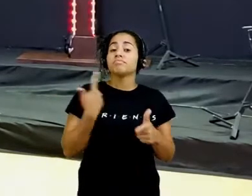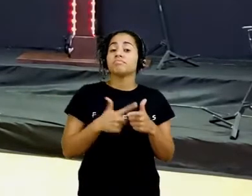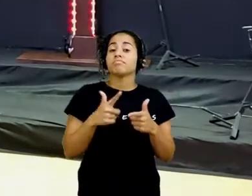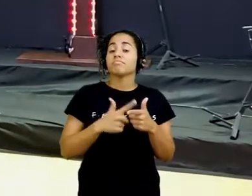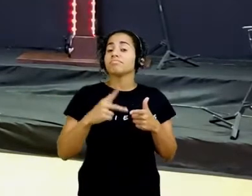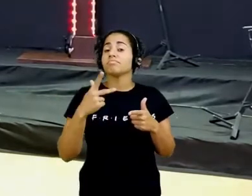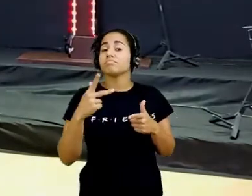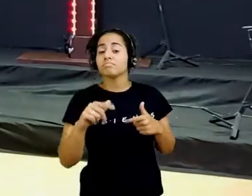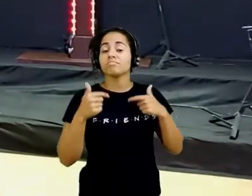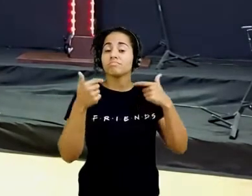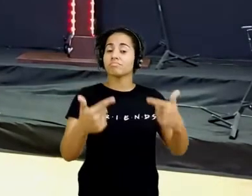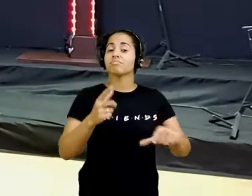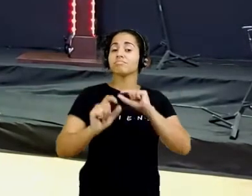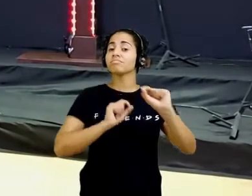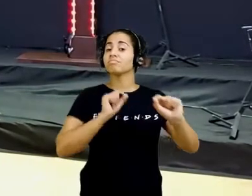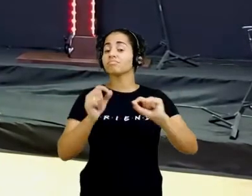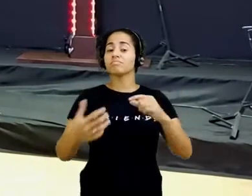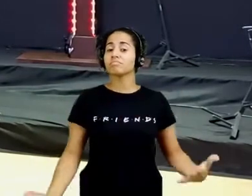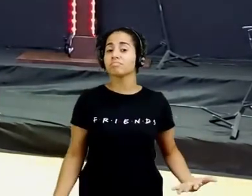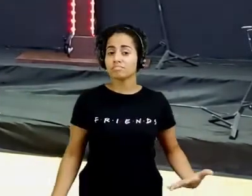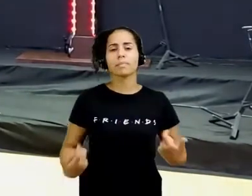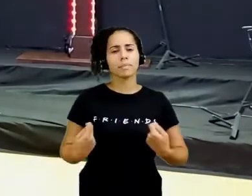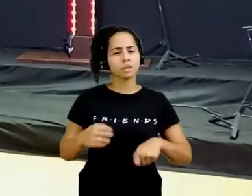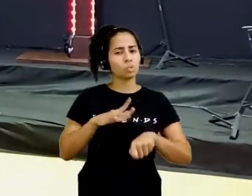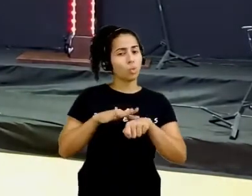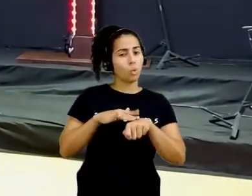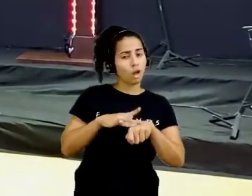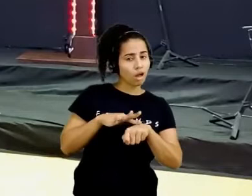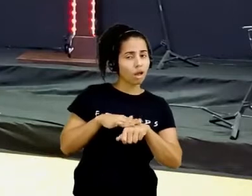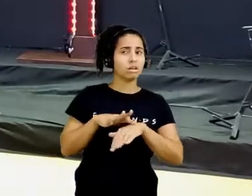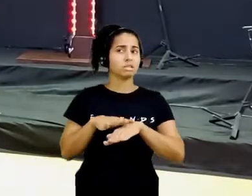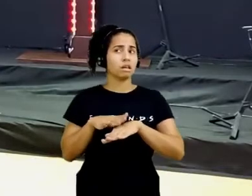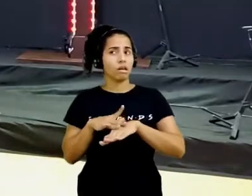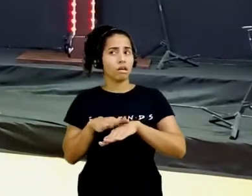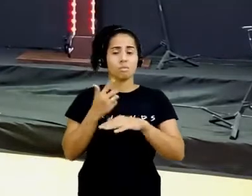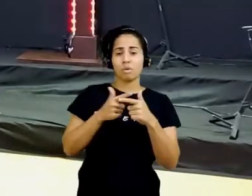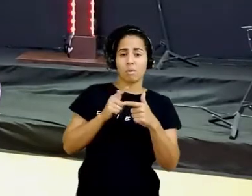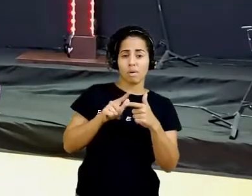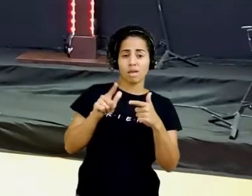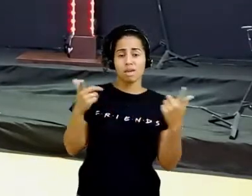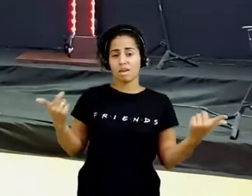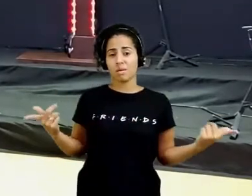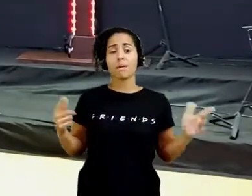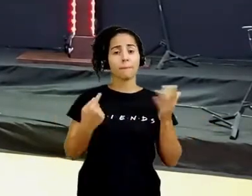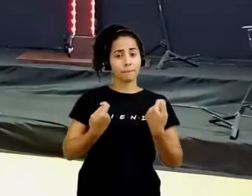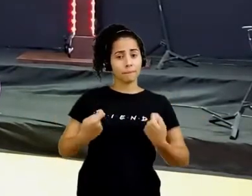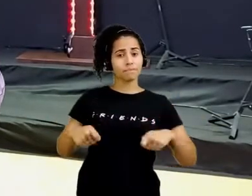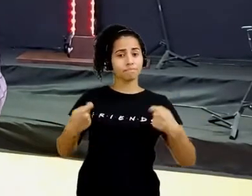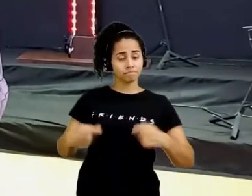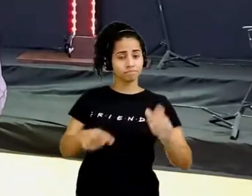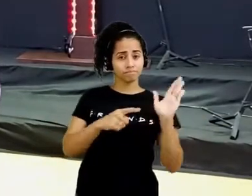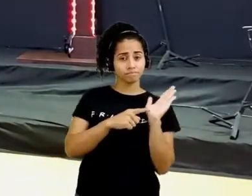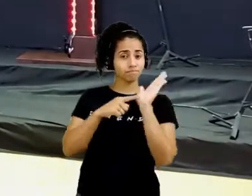que você está enfrentando hoje, qual é a sua enfermidade, qual o seu problema, qual a sua dificuldade, o que é que você